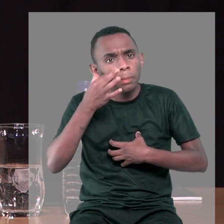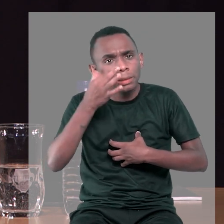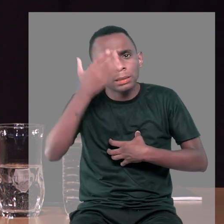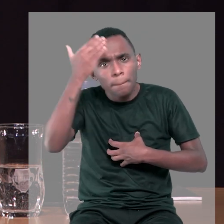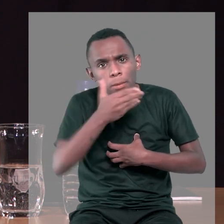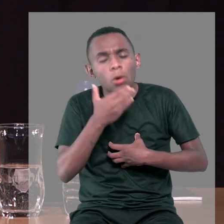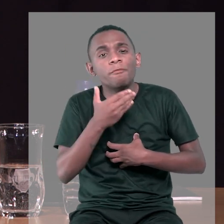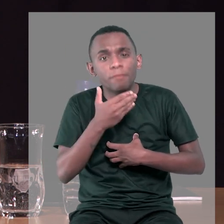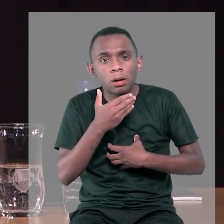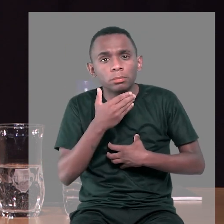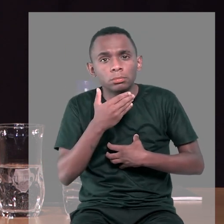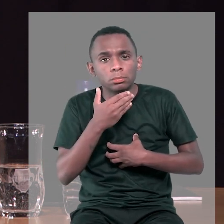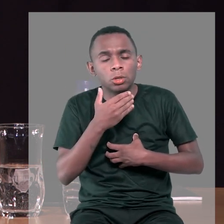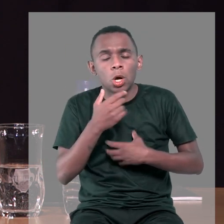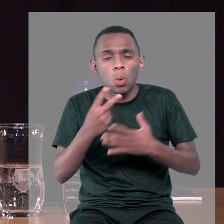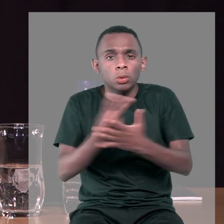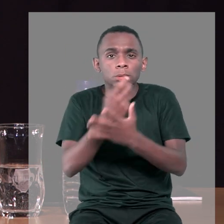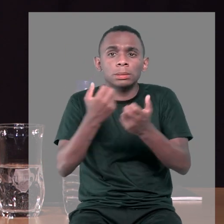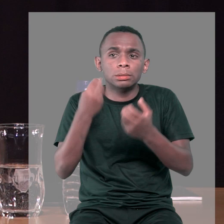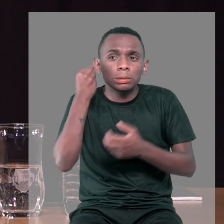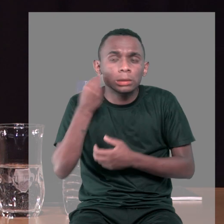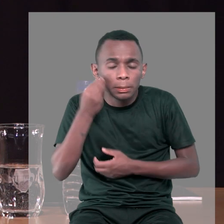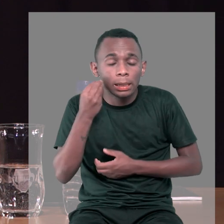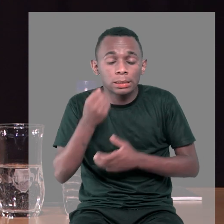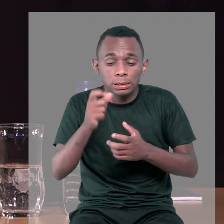estamos, pelo menos potencialmente,